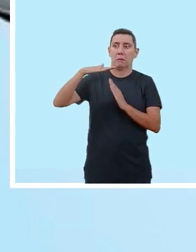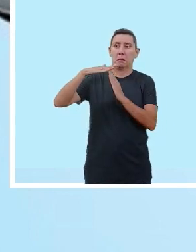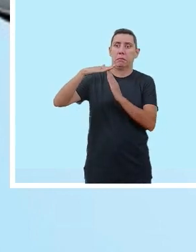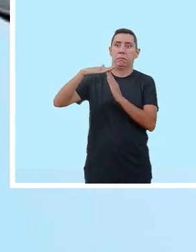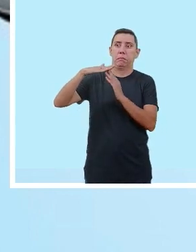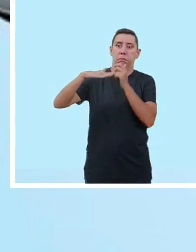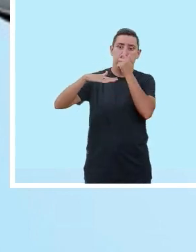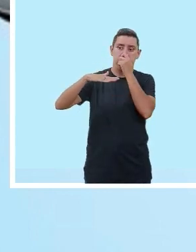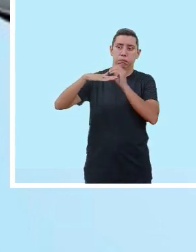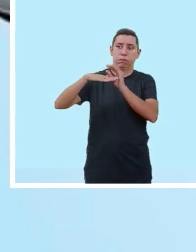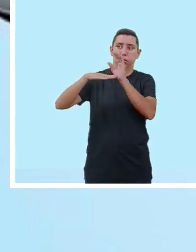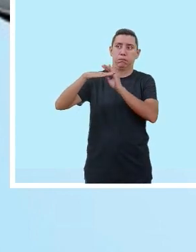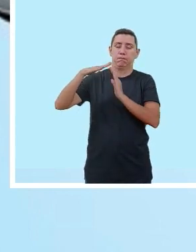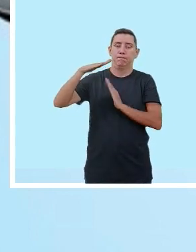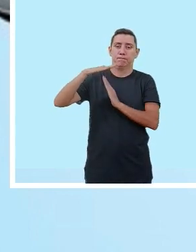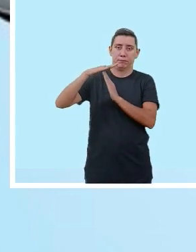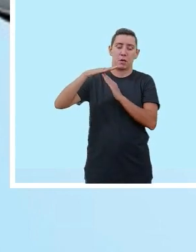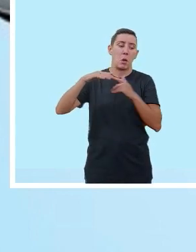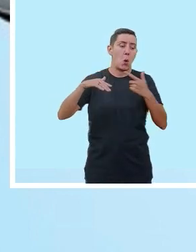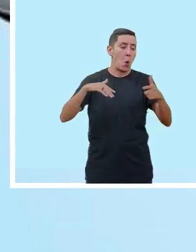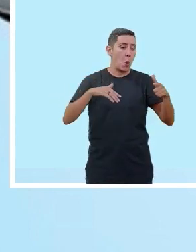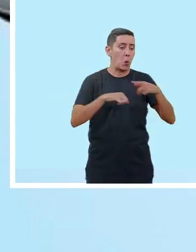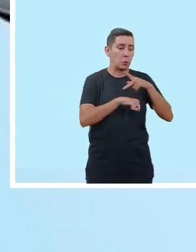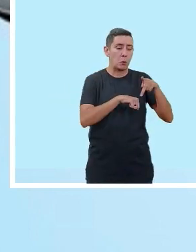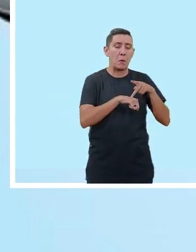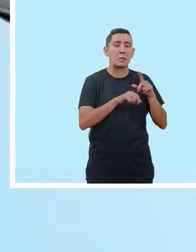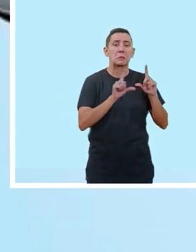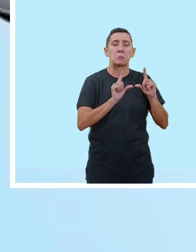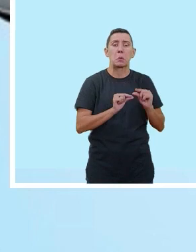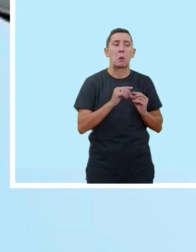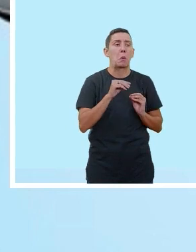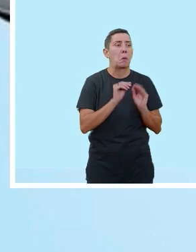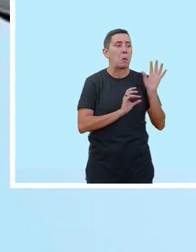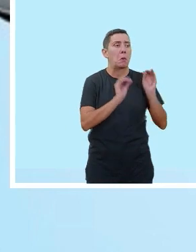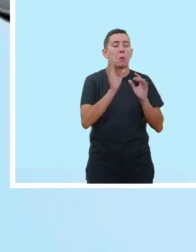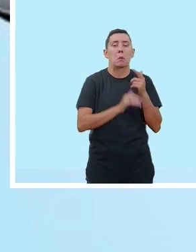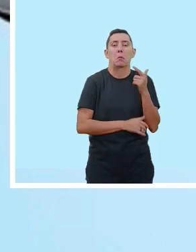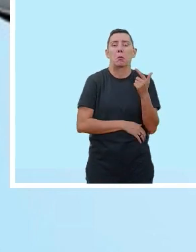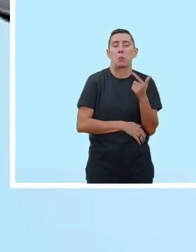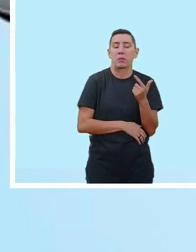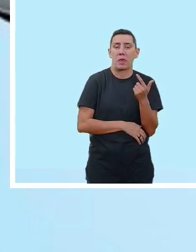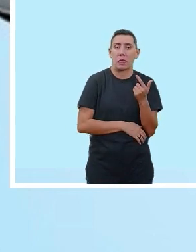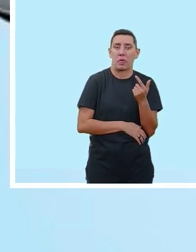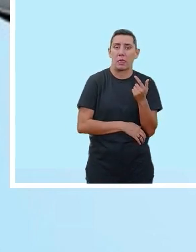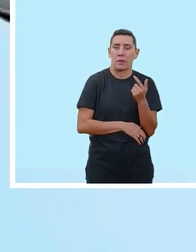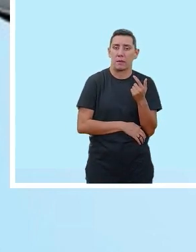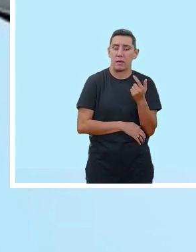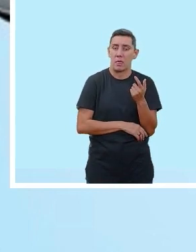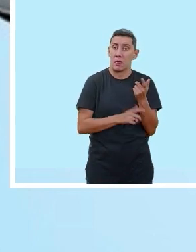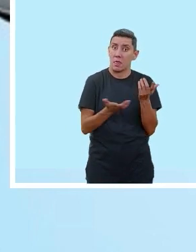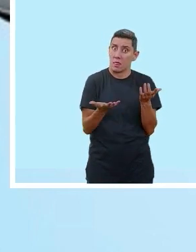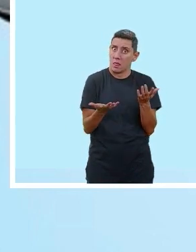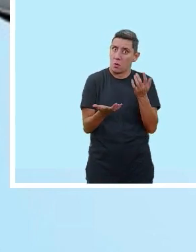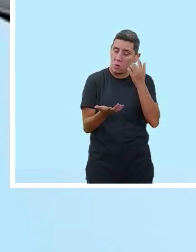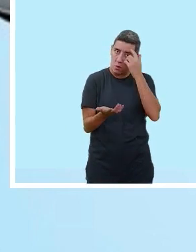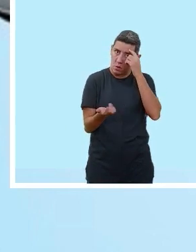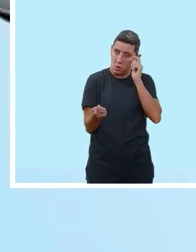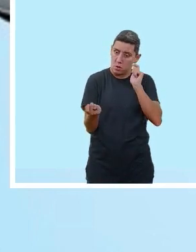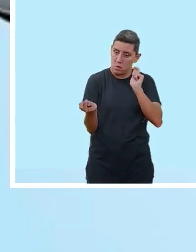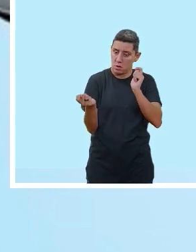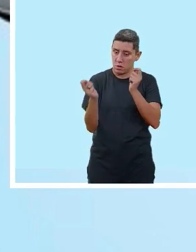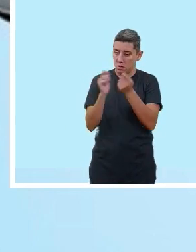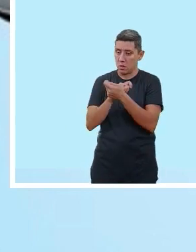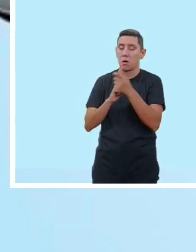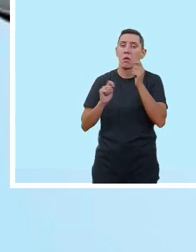ser muito desenvolvida, né? Então, o Protocolo de Paris ele permite com que você faça a venda. Então,